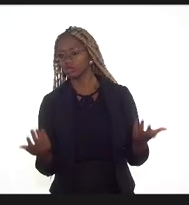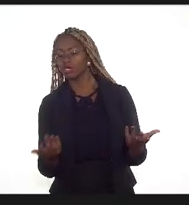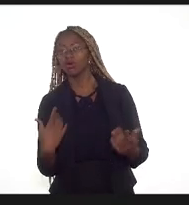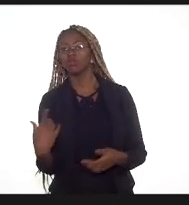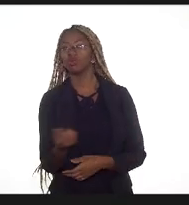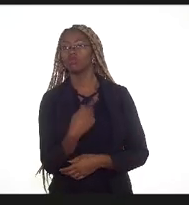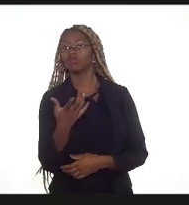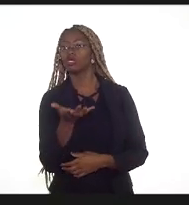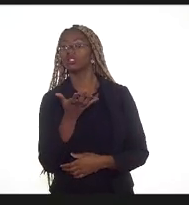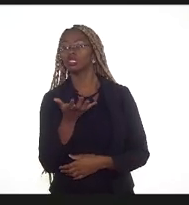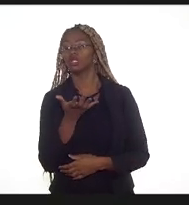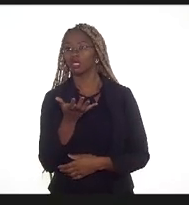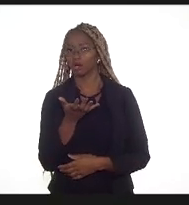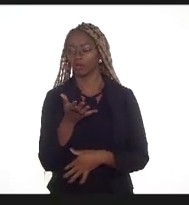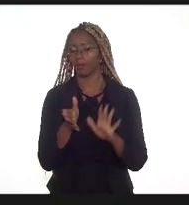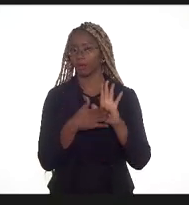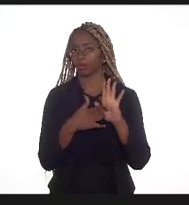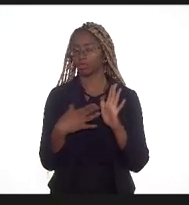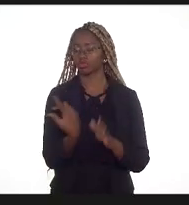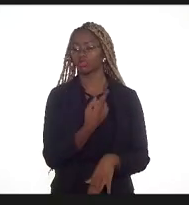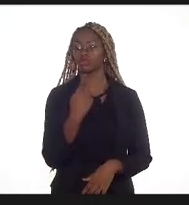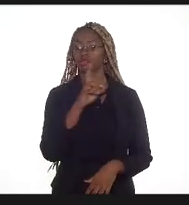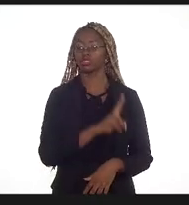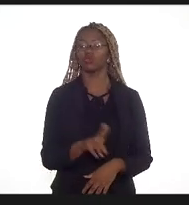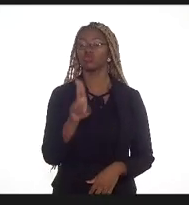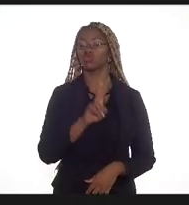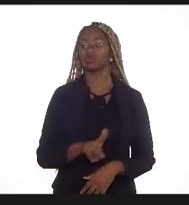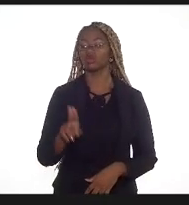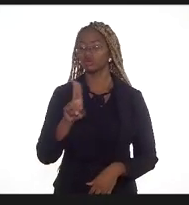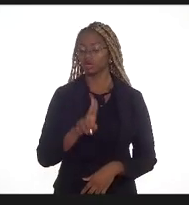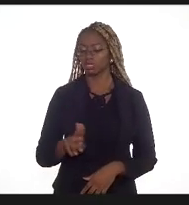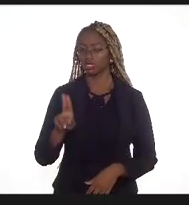pretendemos fazer uso